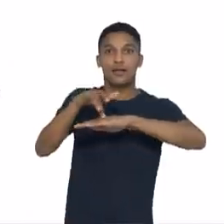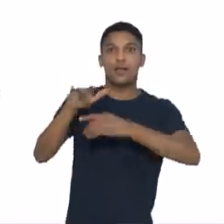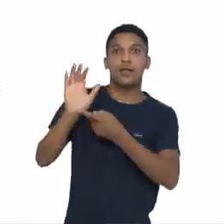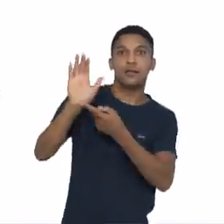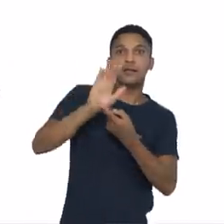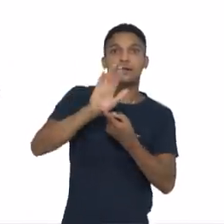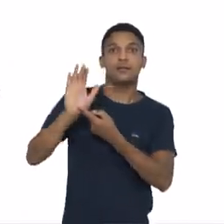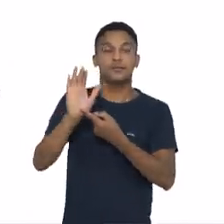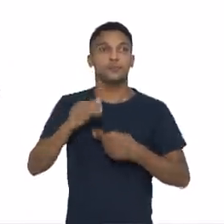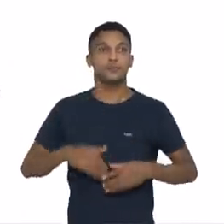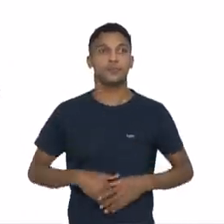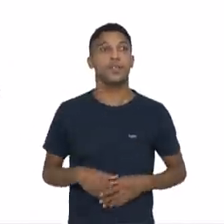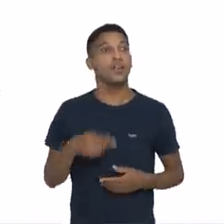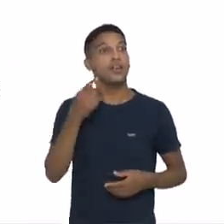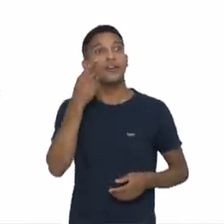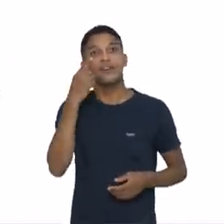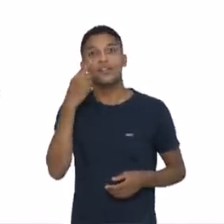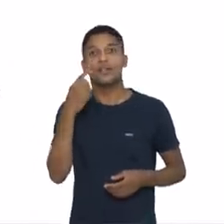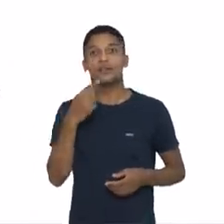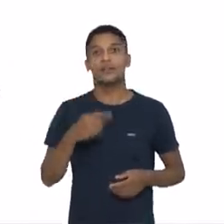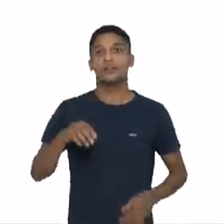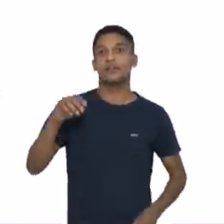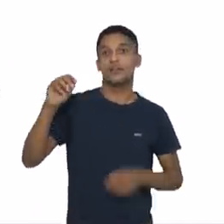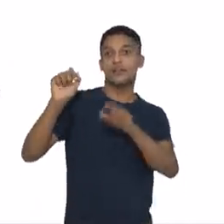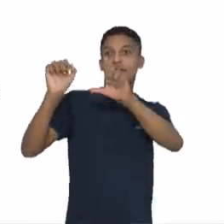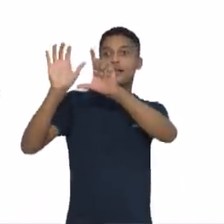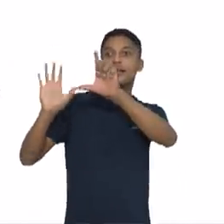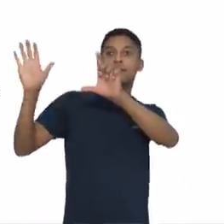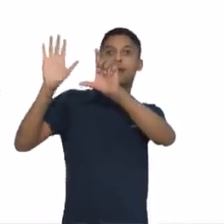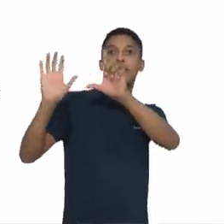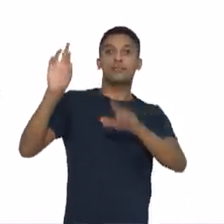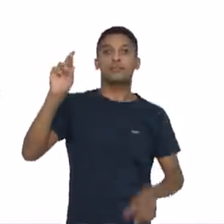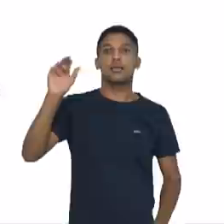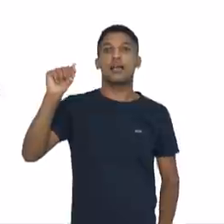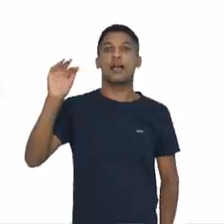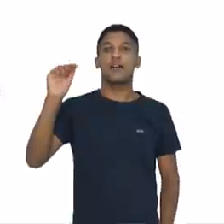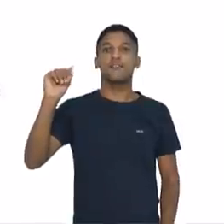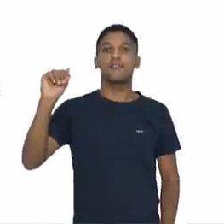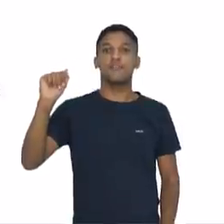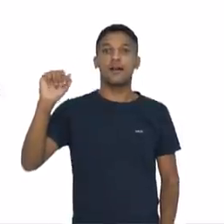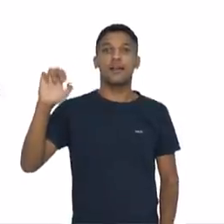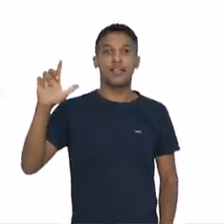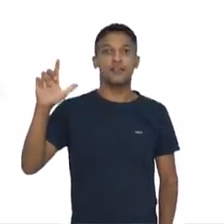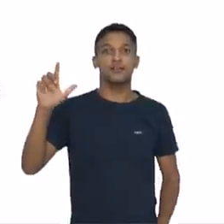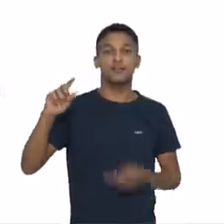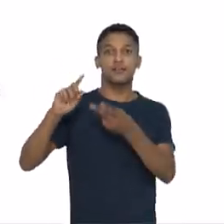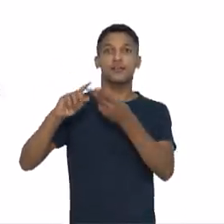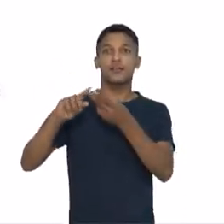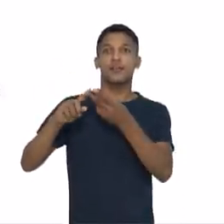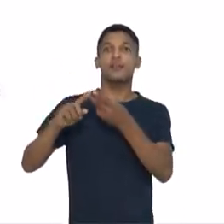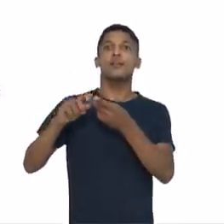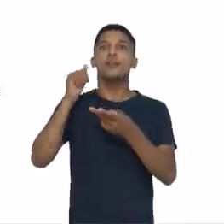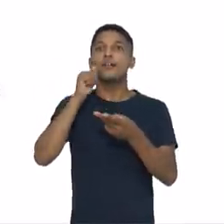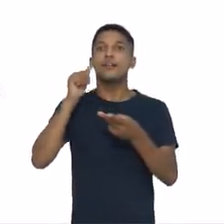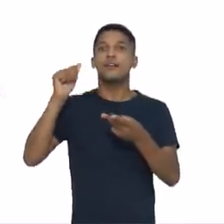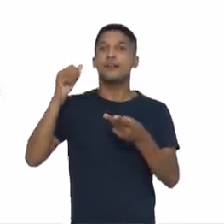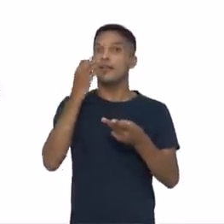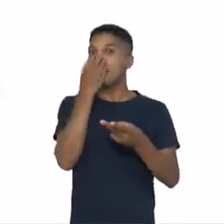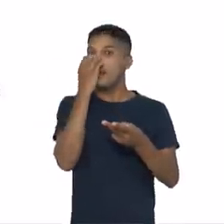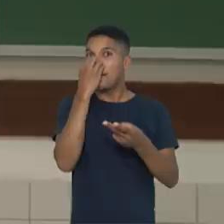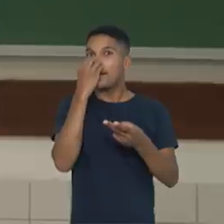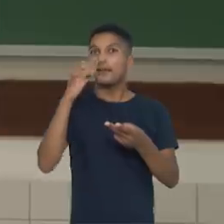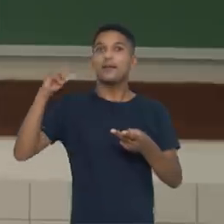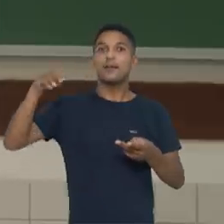Aqui temos o Rafael Alípio e Milena, né, palhaça sombrinha. Eles pesquisam a arte do palhaço em família também,